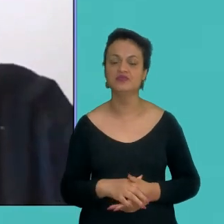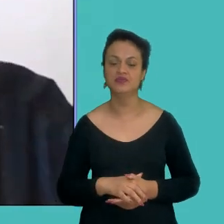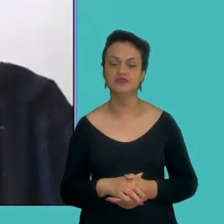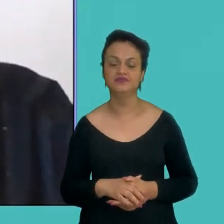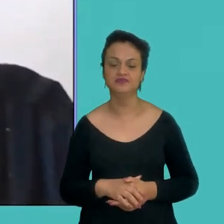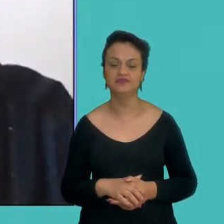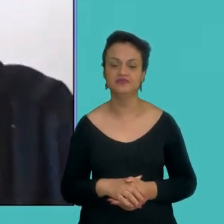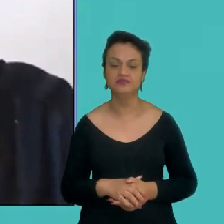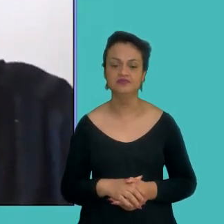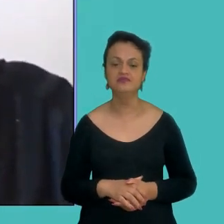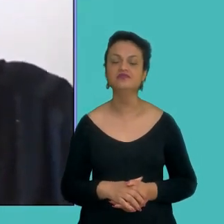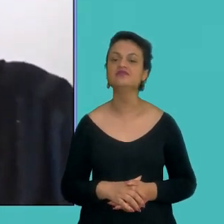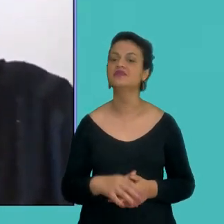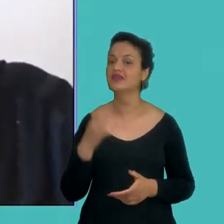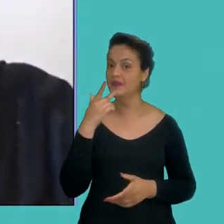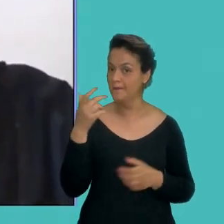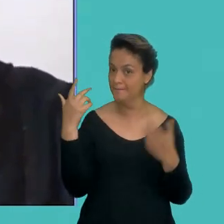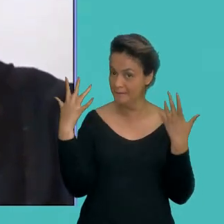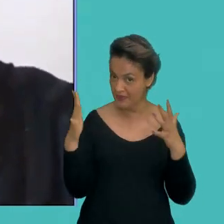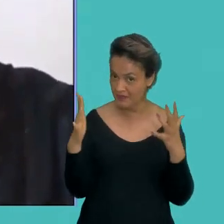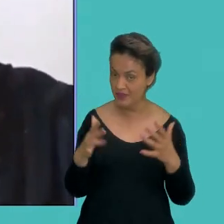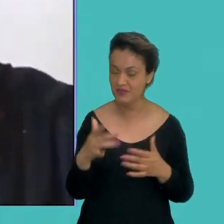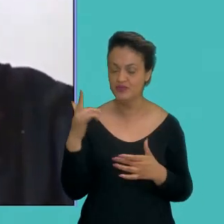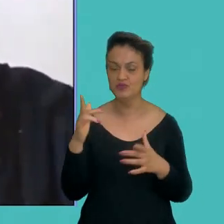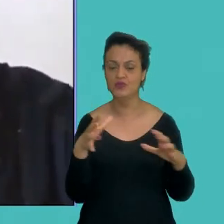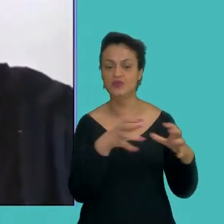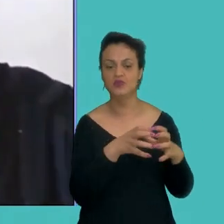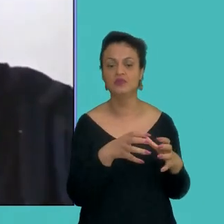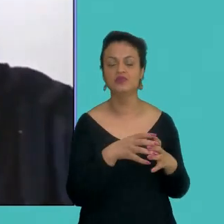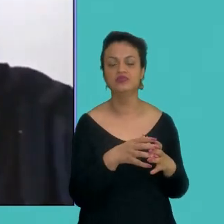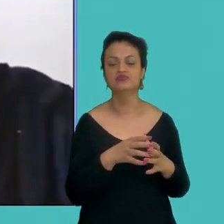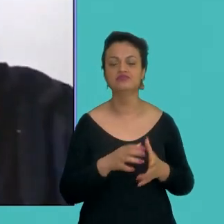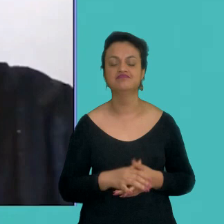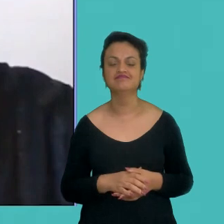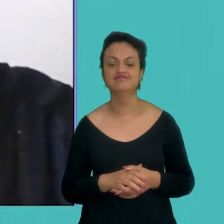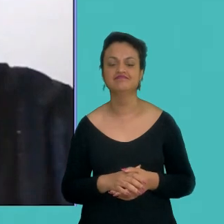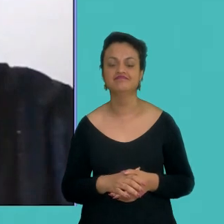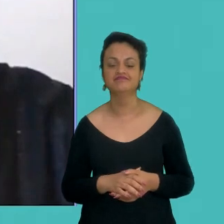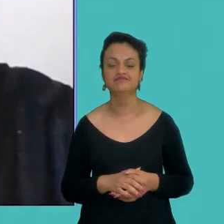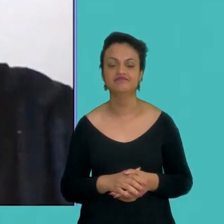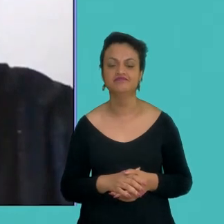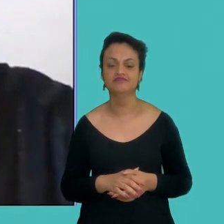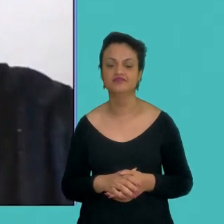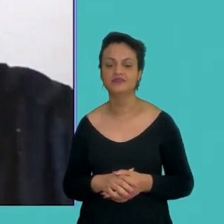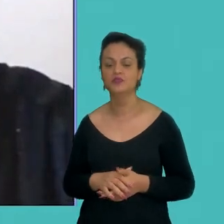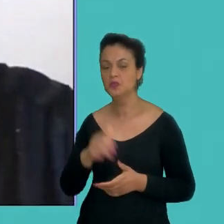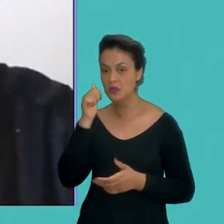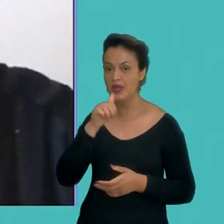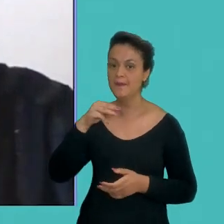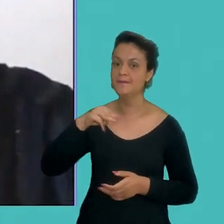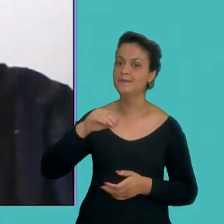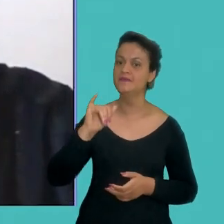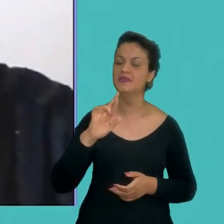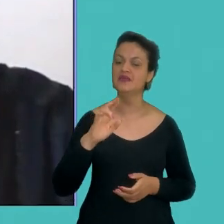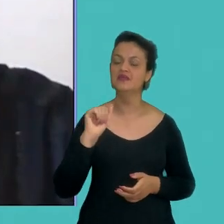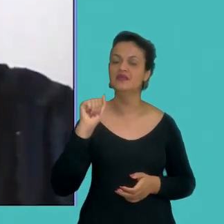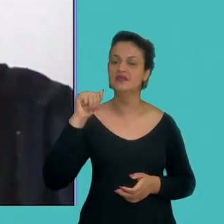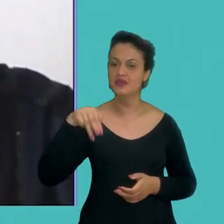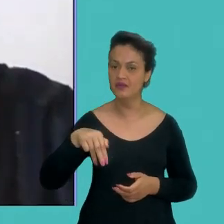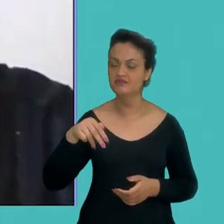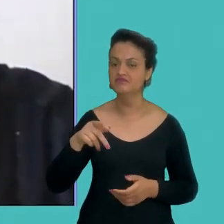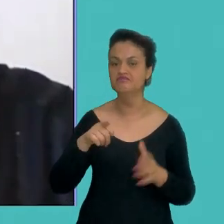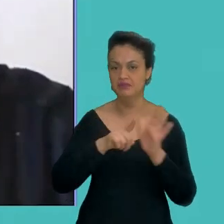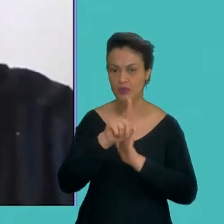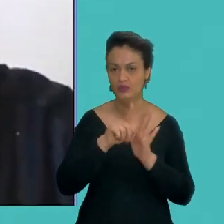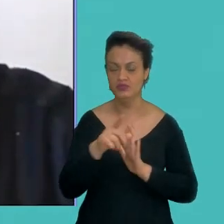clara e reflexiva, também parabenizando o Marco, a equipe, organizadora da EMAG. A Miriam Teixeira,